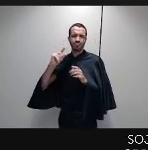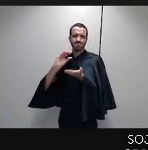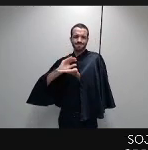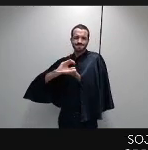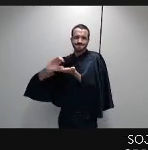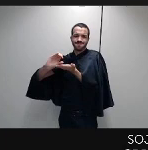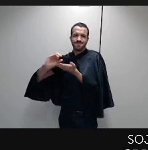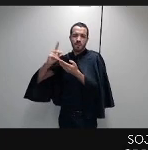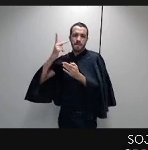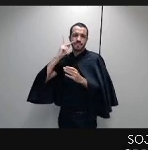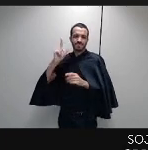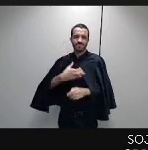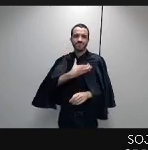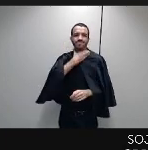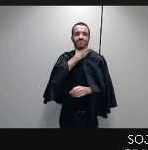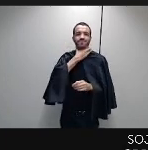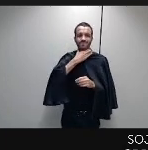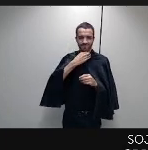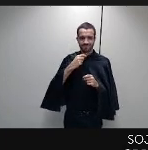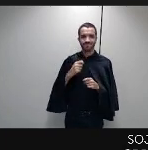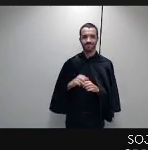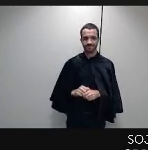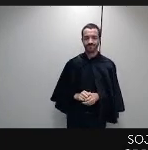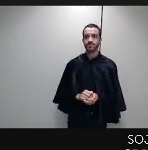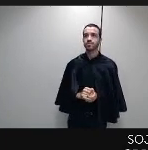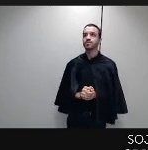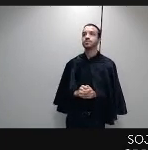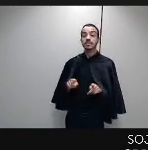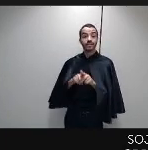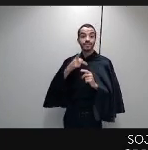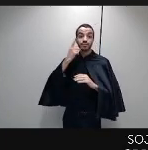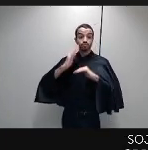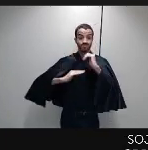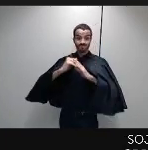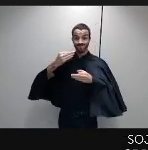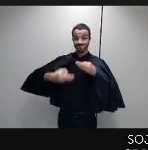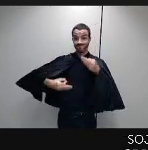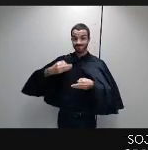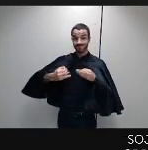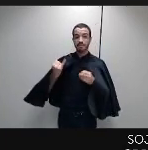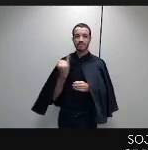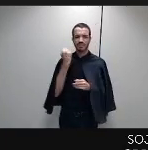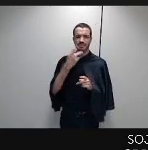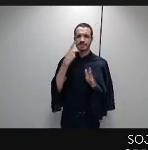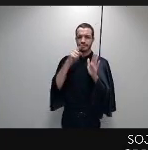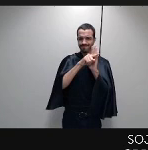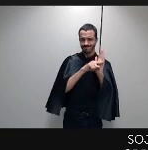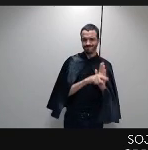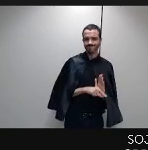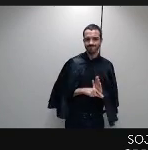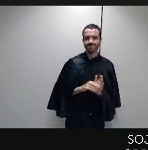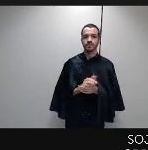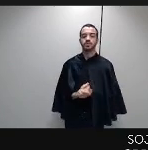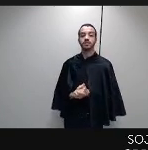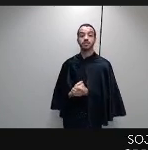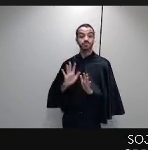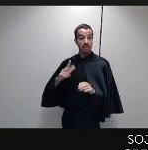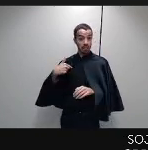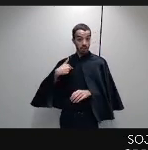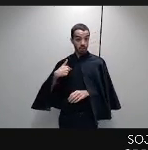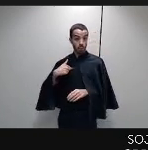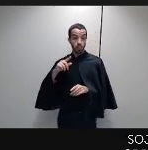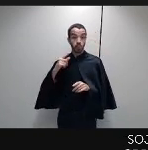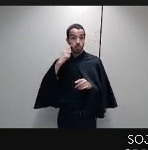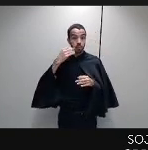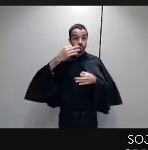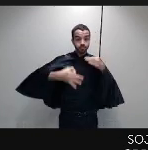Vamos então ver a jurisprudência acho que é importante a gente fazer aqui essa essa massa eu no plano jurisprudencial